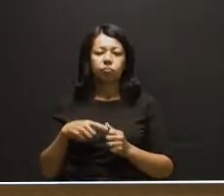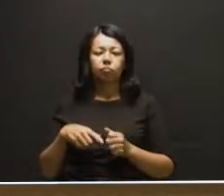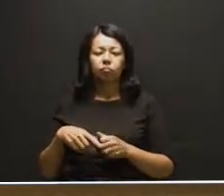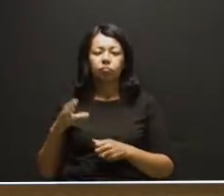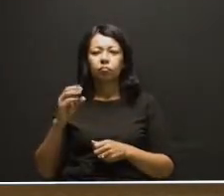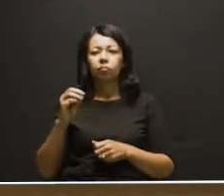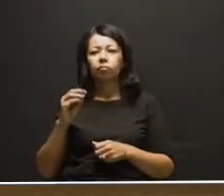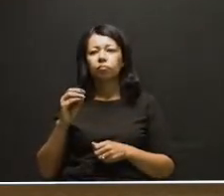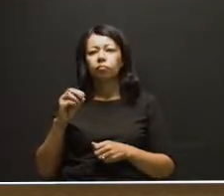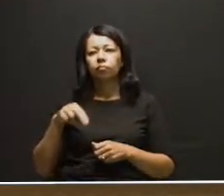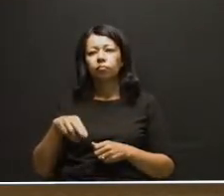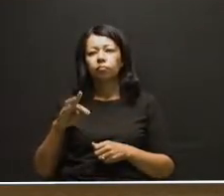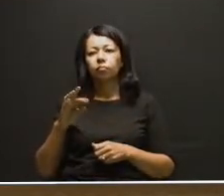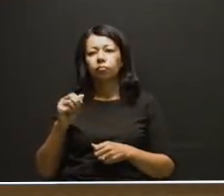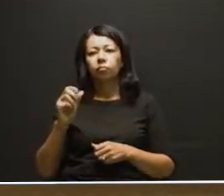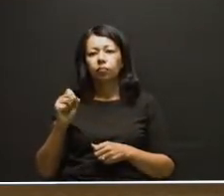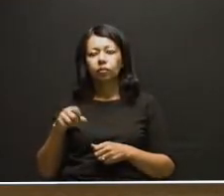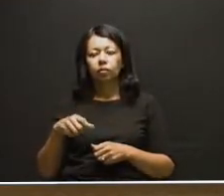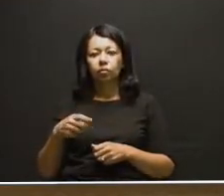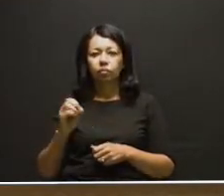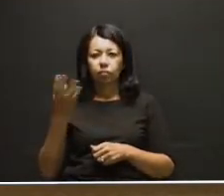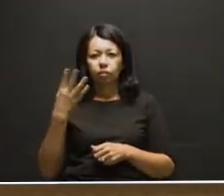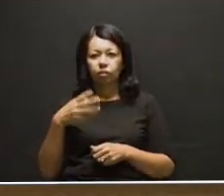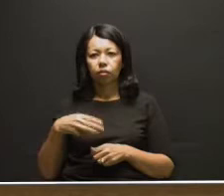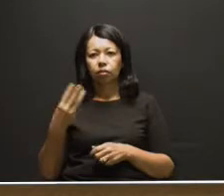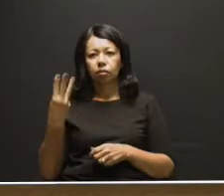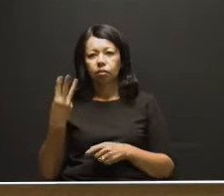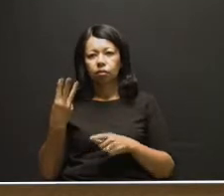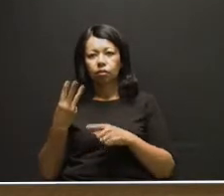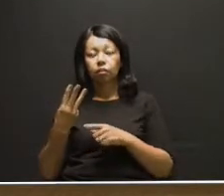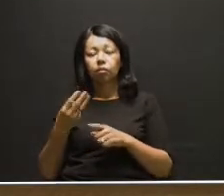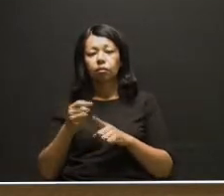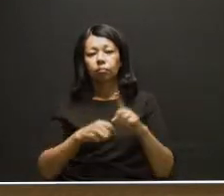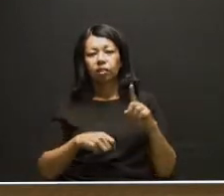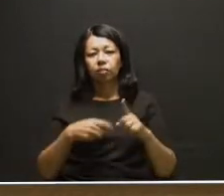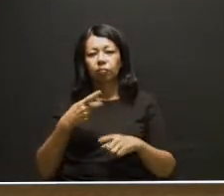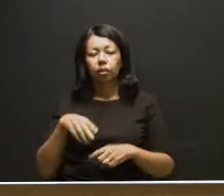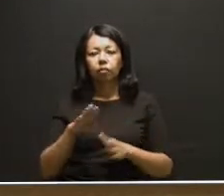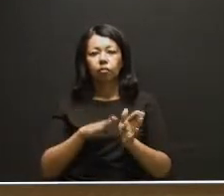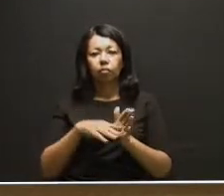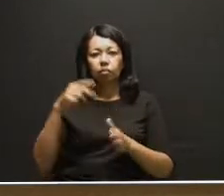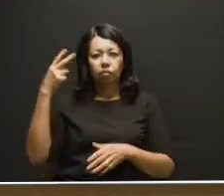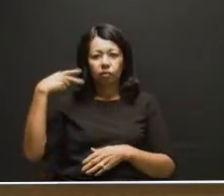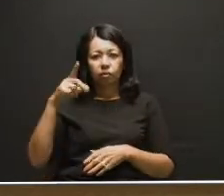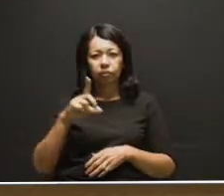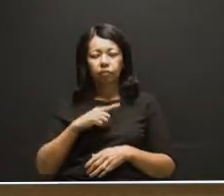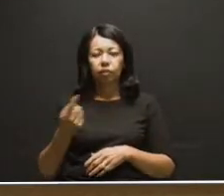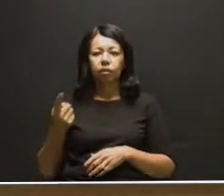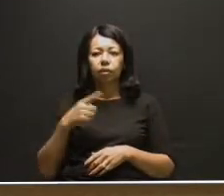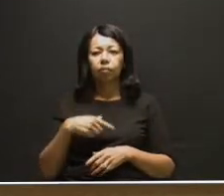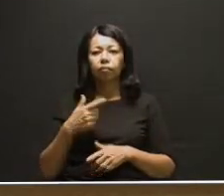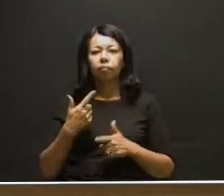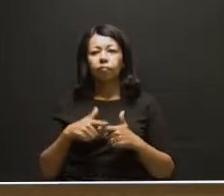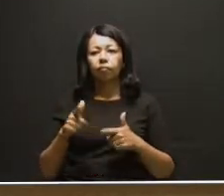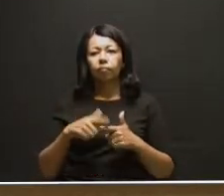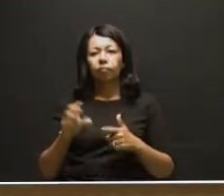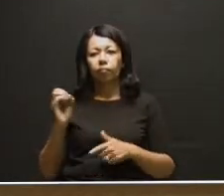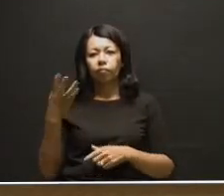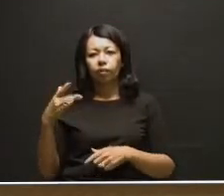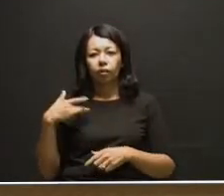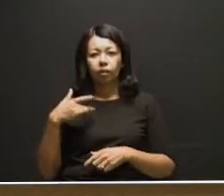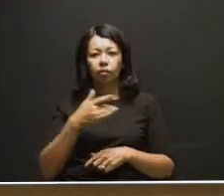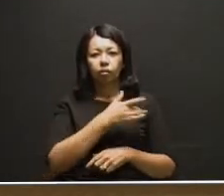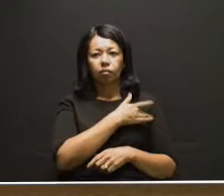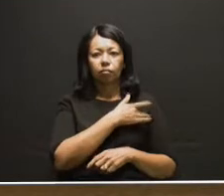contas no mínimo trimestral para que todos os vereadores tivesse aqui em tempo real o problema que está acontecendo na saúde eu